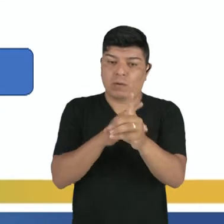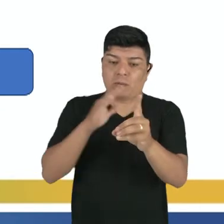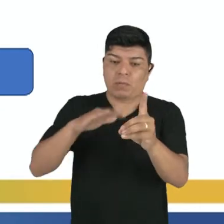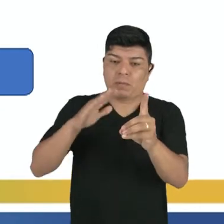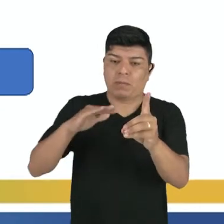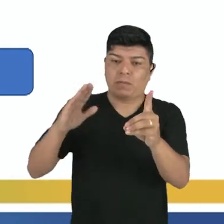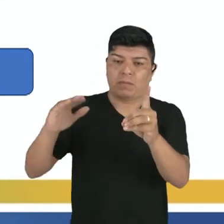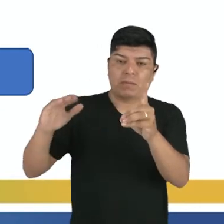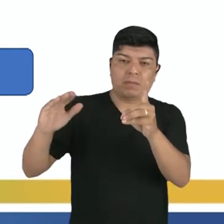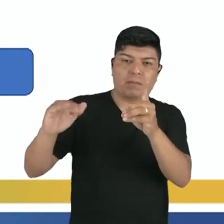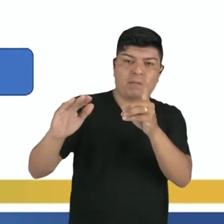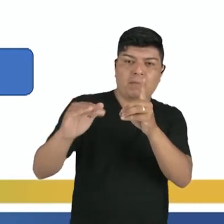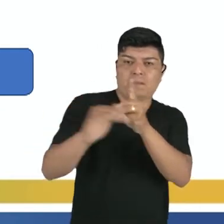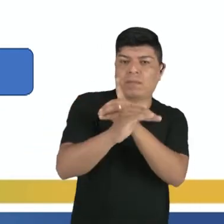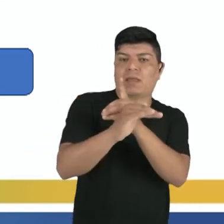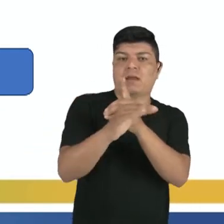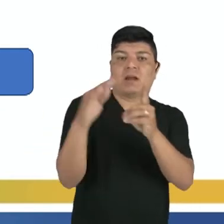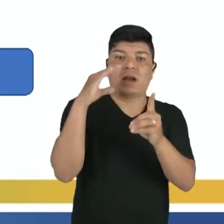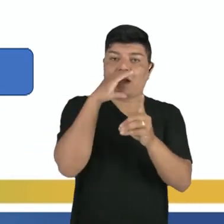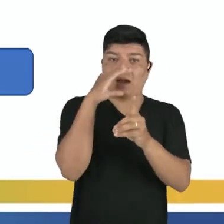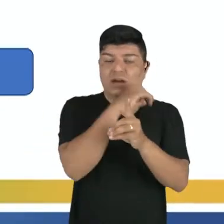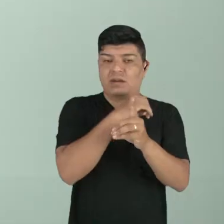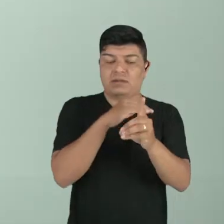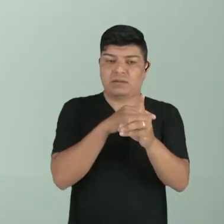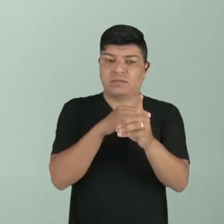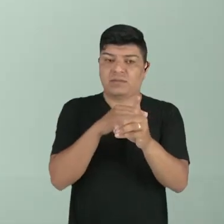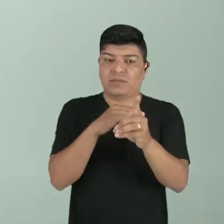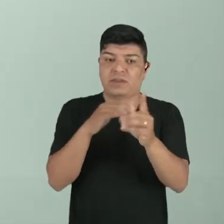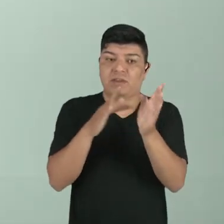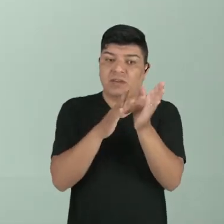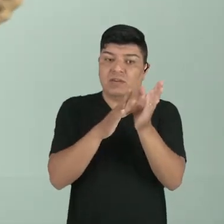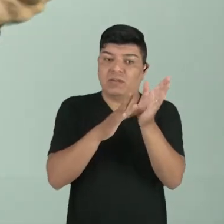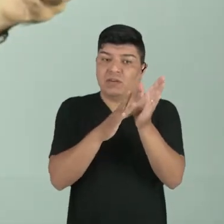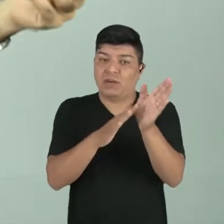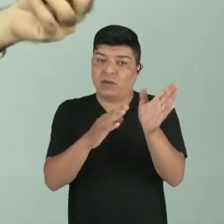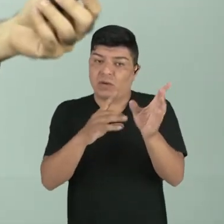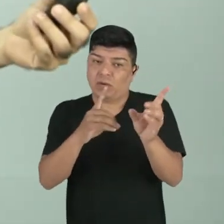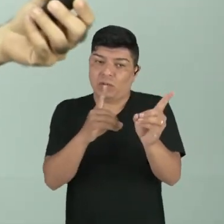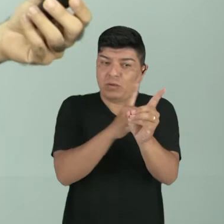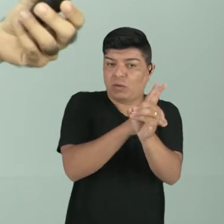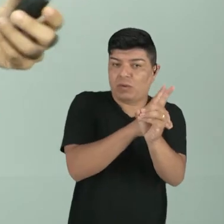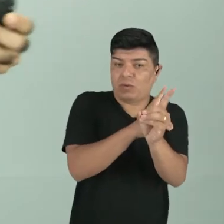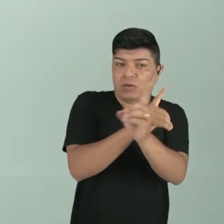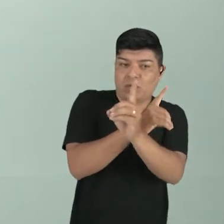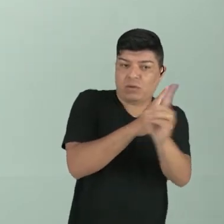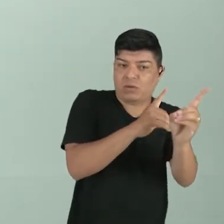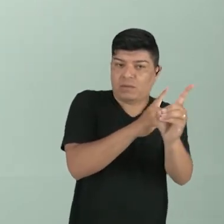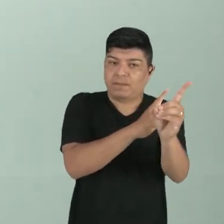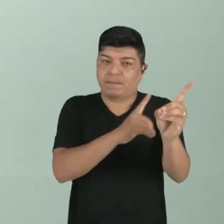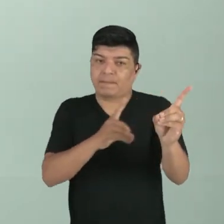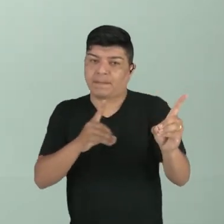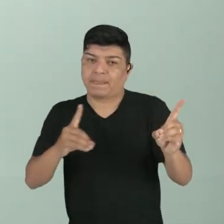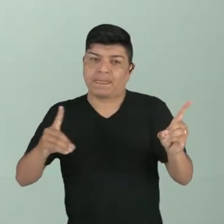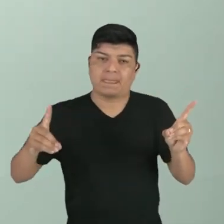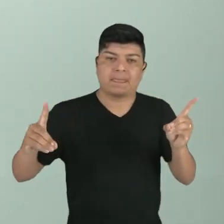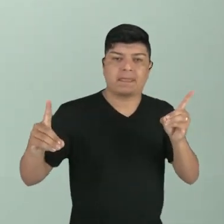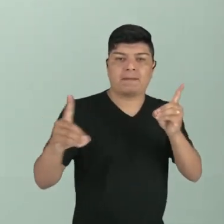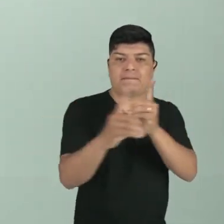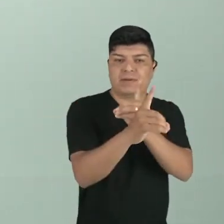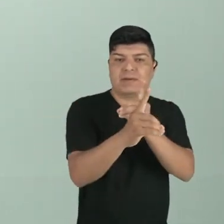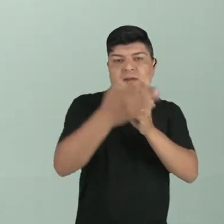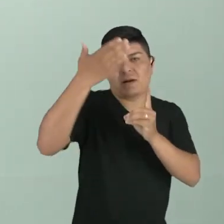por ele você vai quintal você vai para o Henrique você vai para um lado faz com que esse adversário veio para esse lado e você